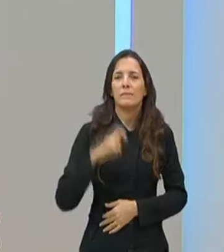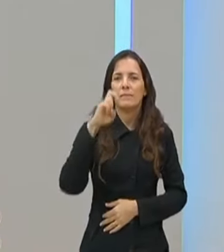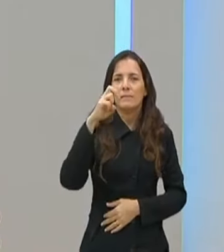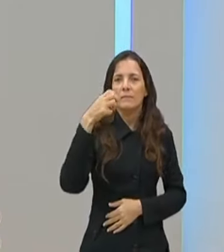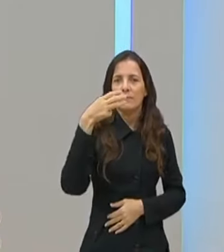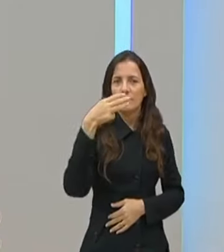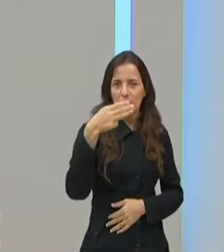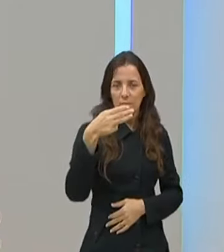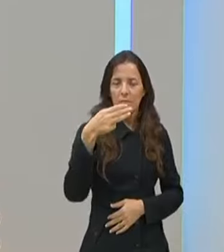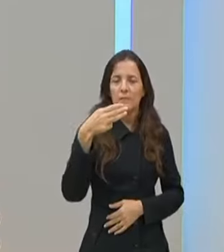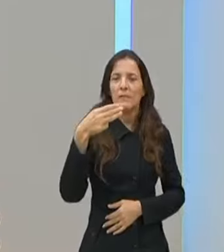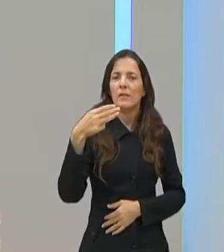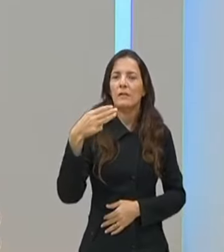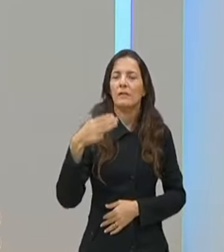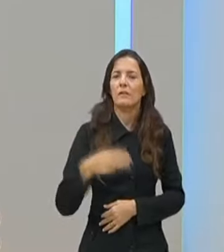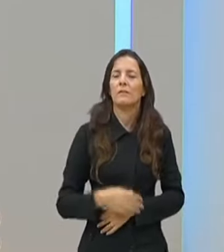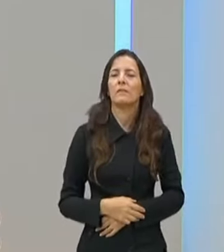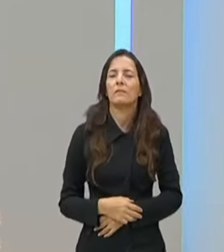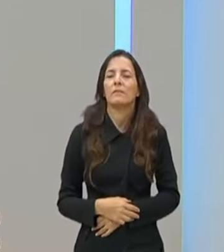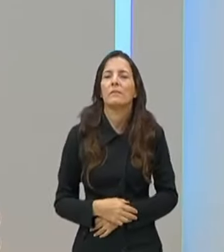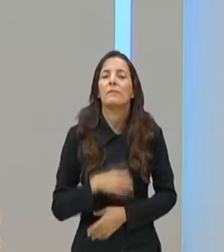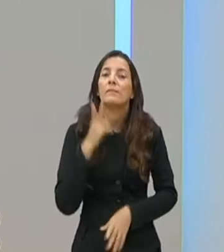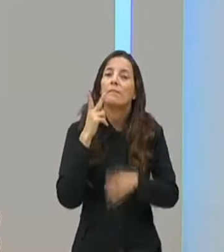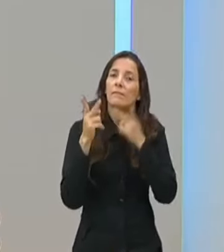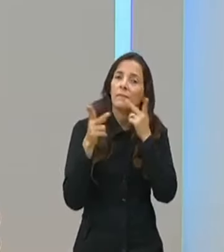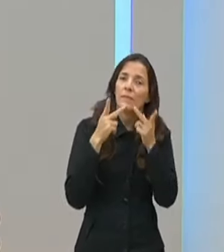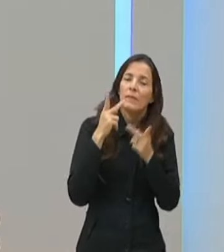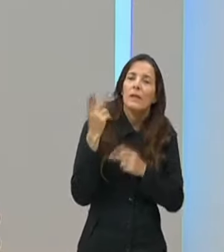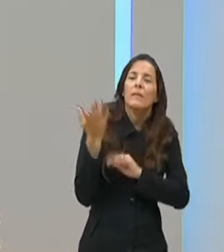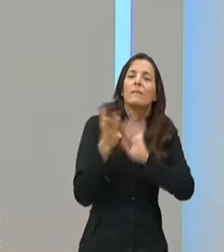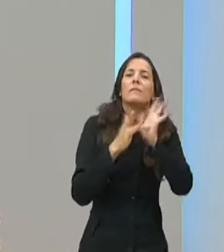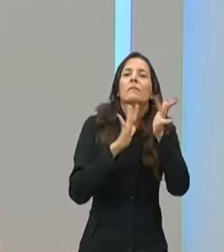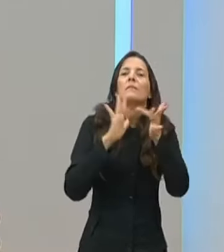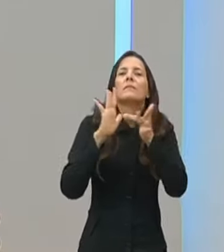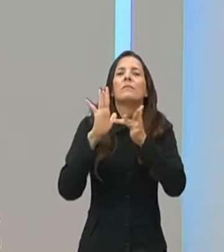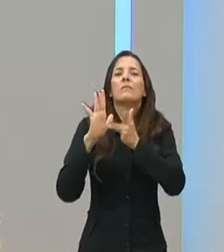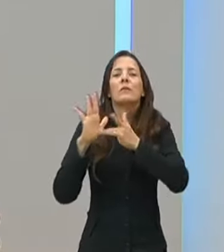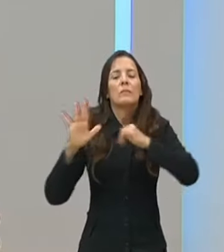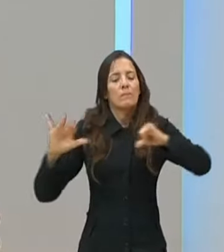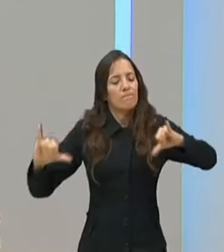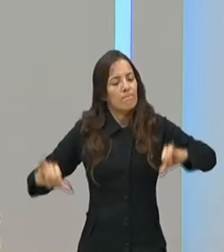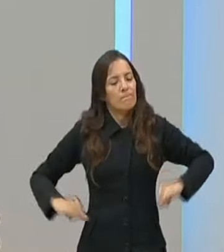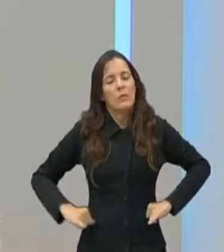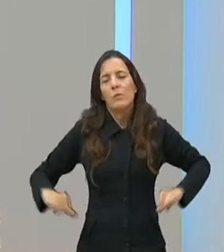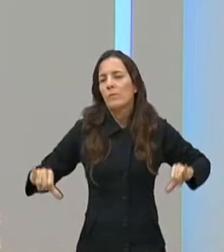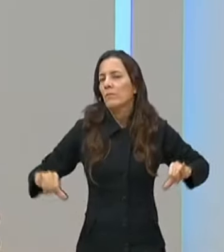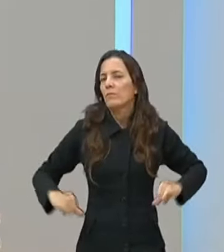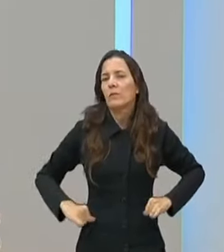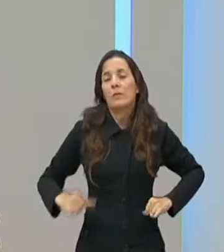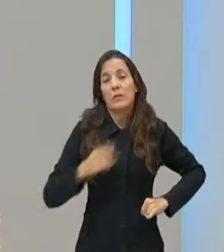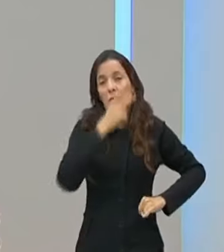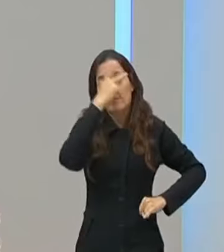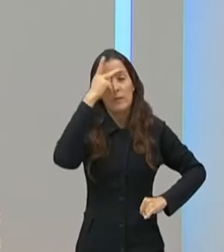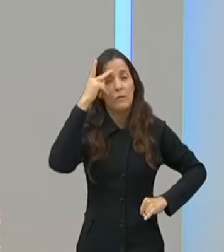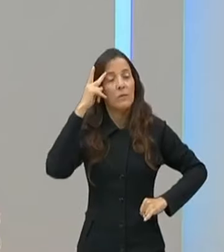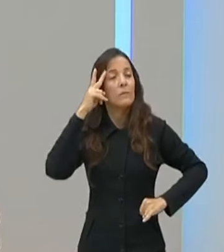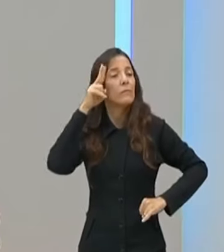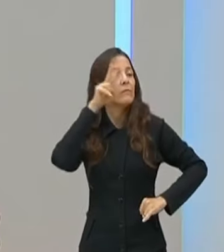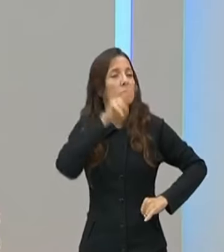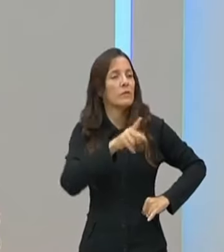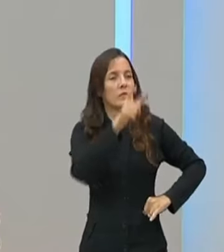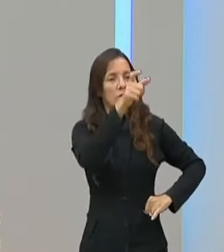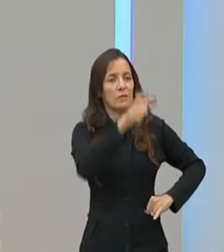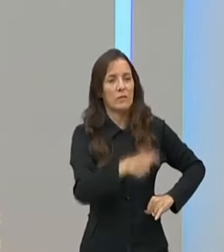era desprezado. Jesus sofreu o desprezo, e o mais indigno entre os homens,